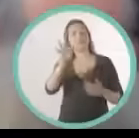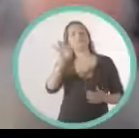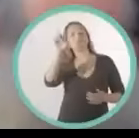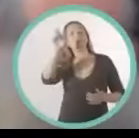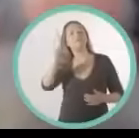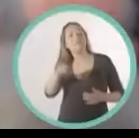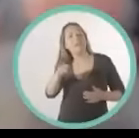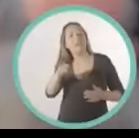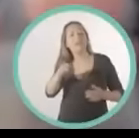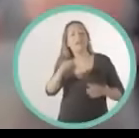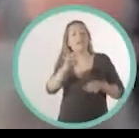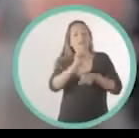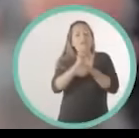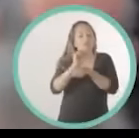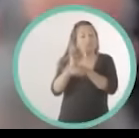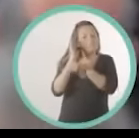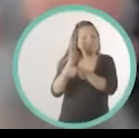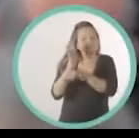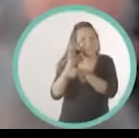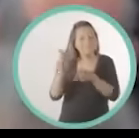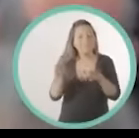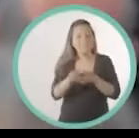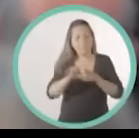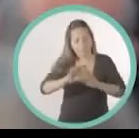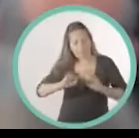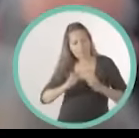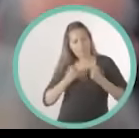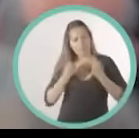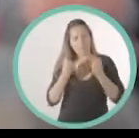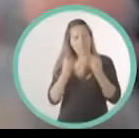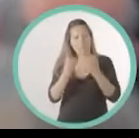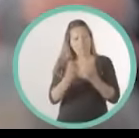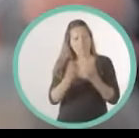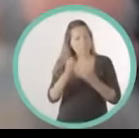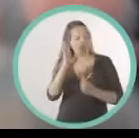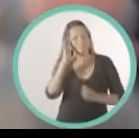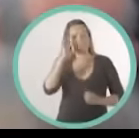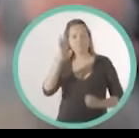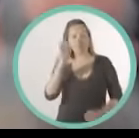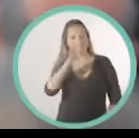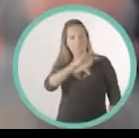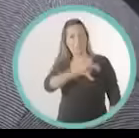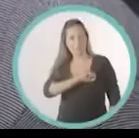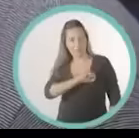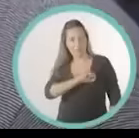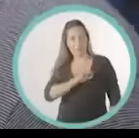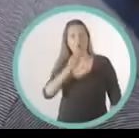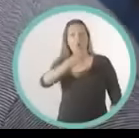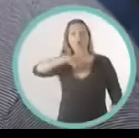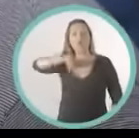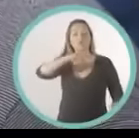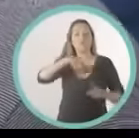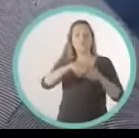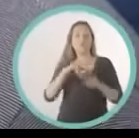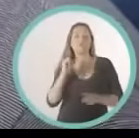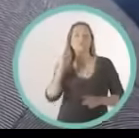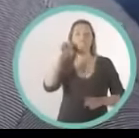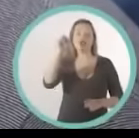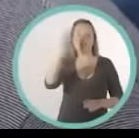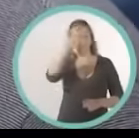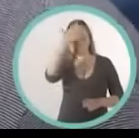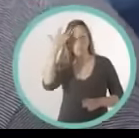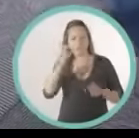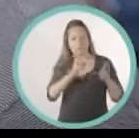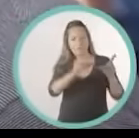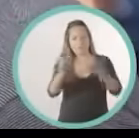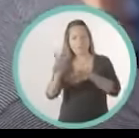Agora, com fé, esperança e resistência, e sobretudo amor, vamos vencer os coronéis da